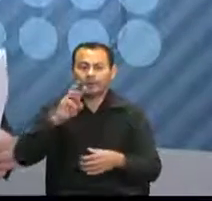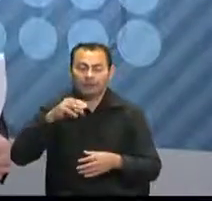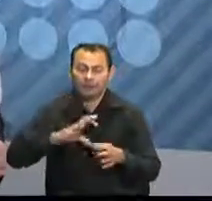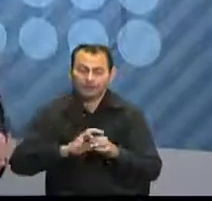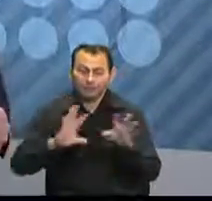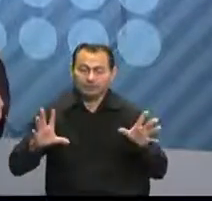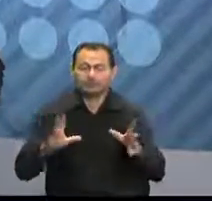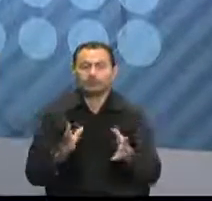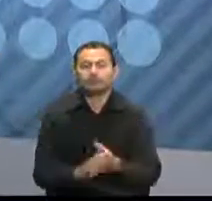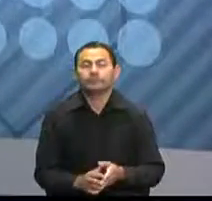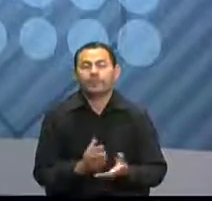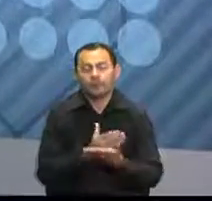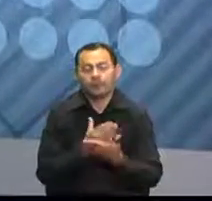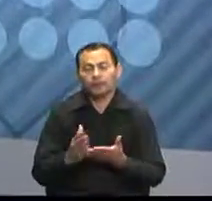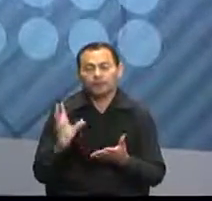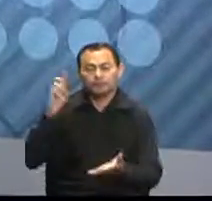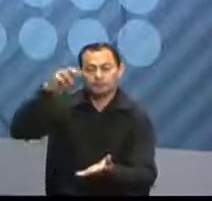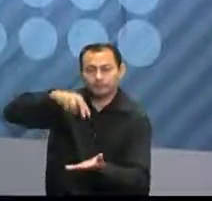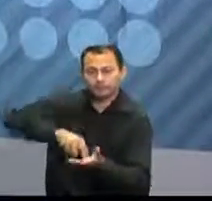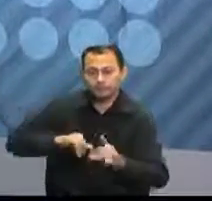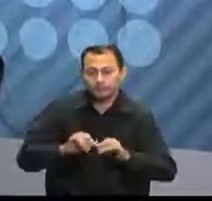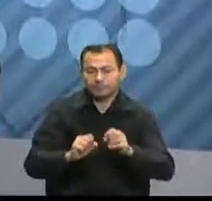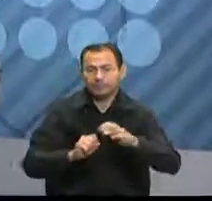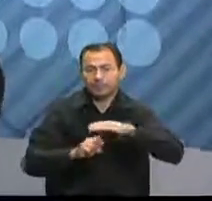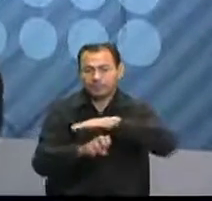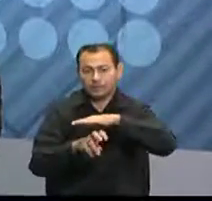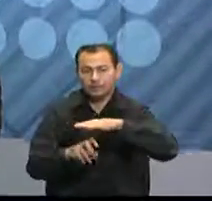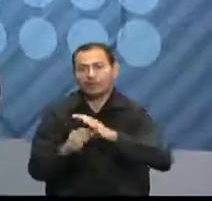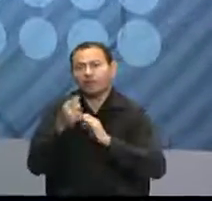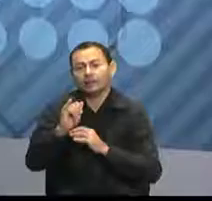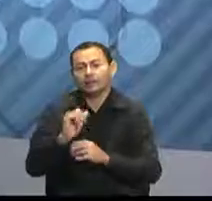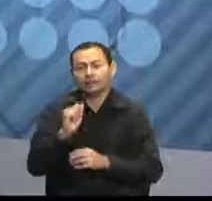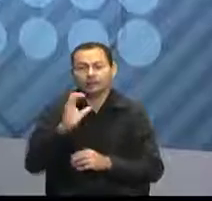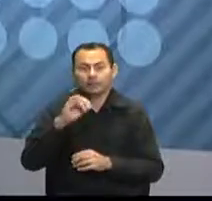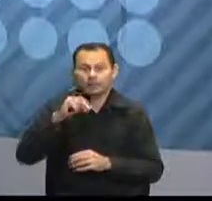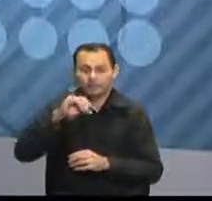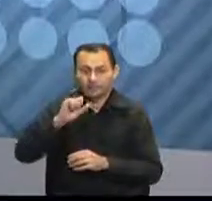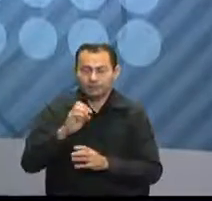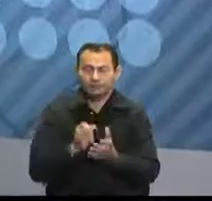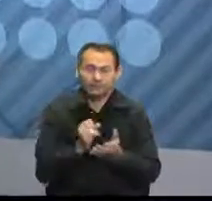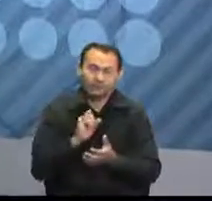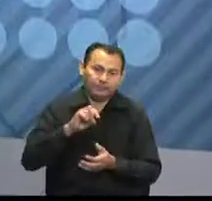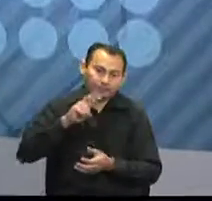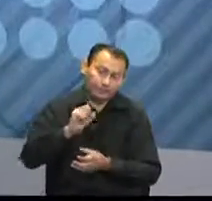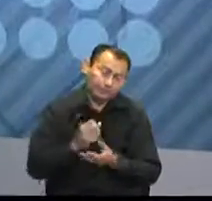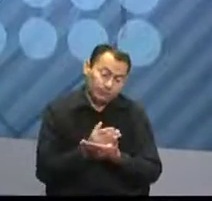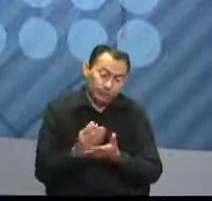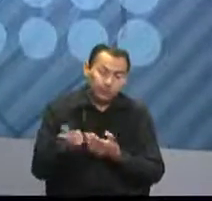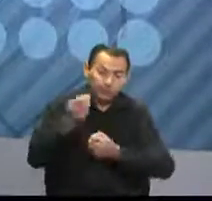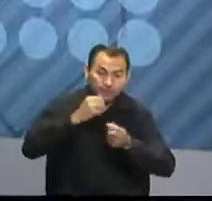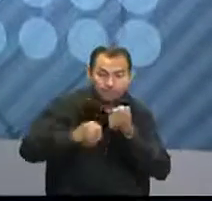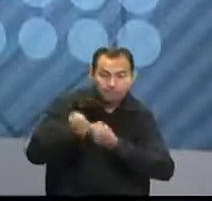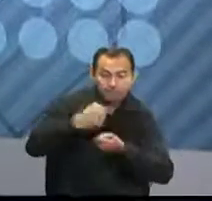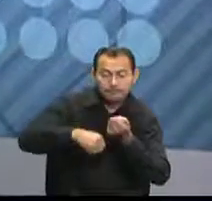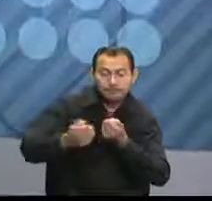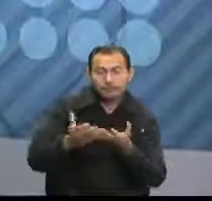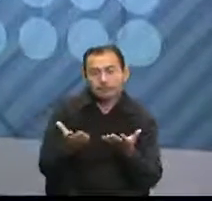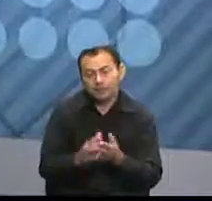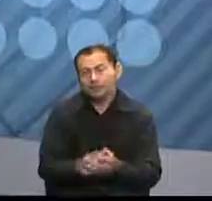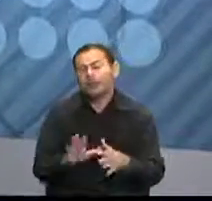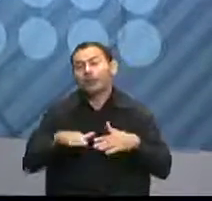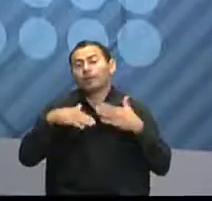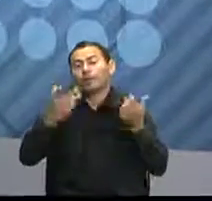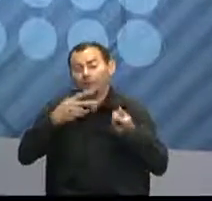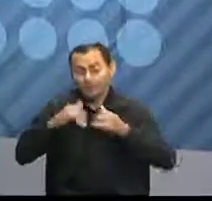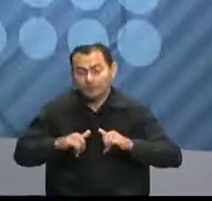autorização então ela começa a participar do mercado de ações e aí acionistas investidores podem começar a negociar porque